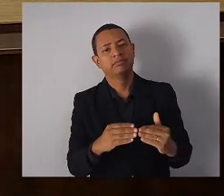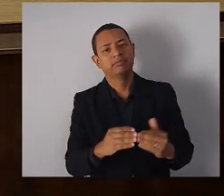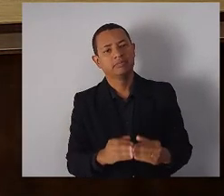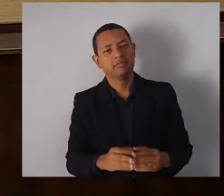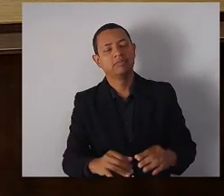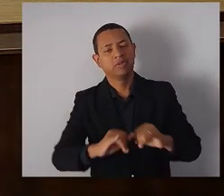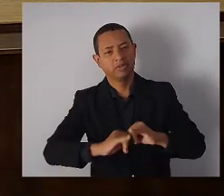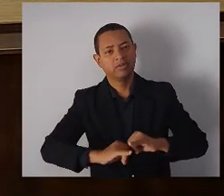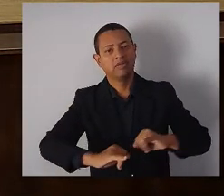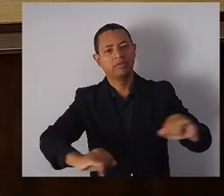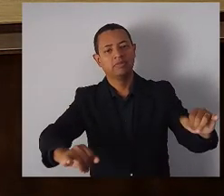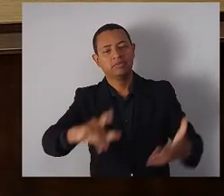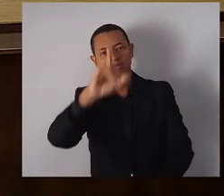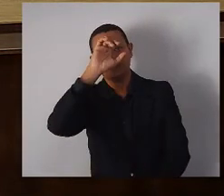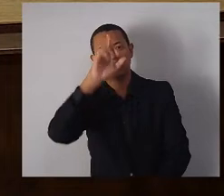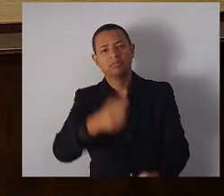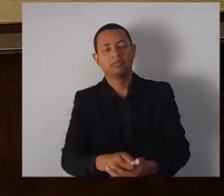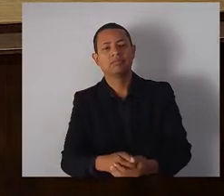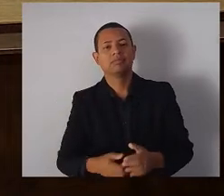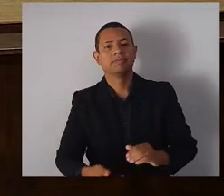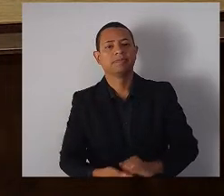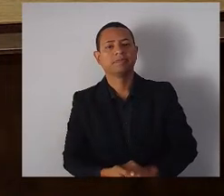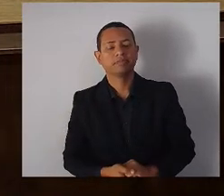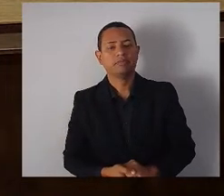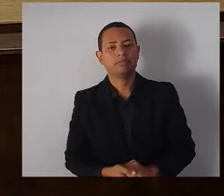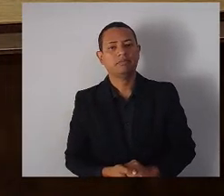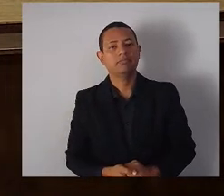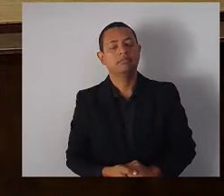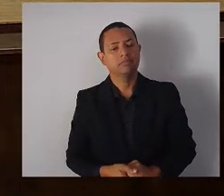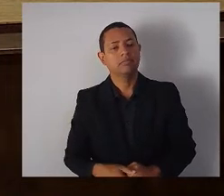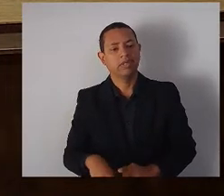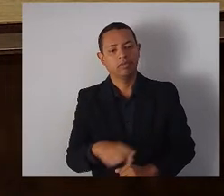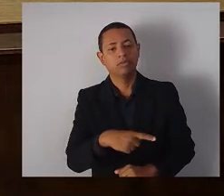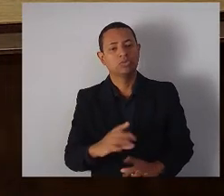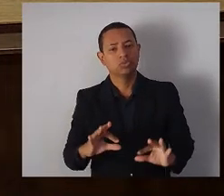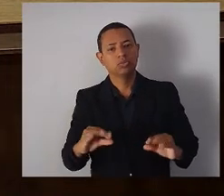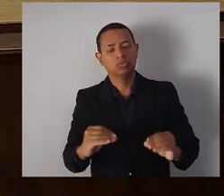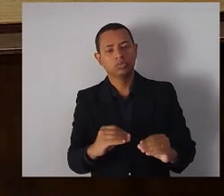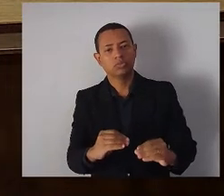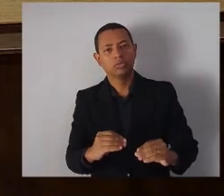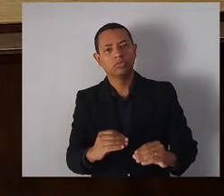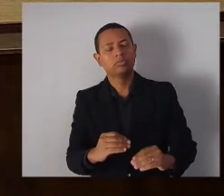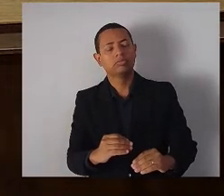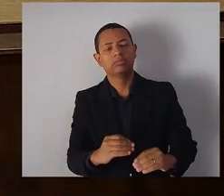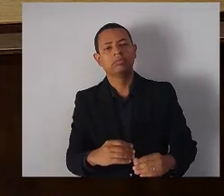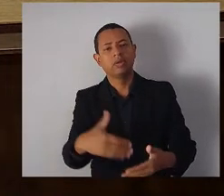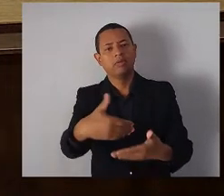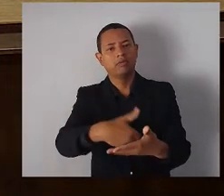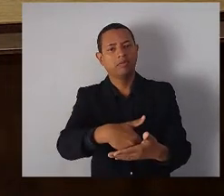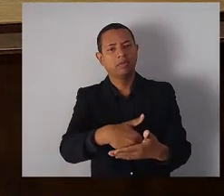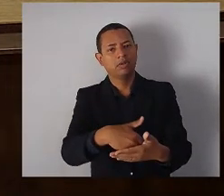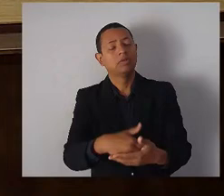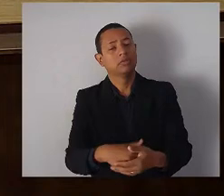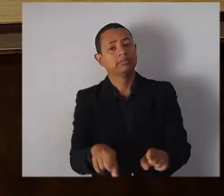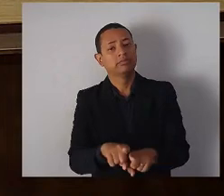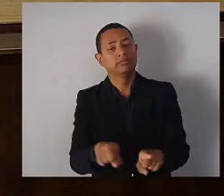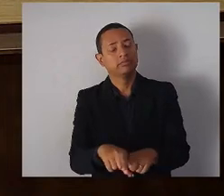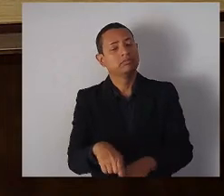o resultado. No caso, a corte, por unanimidade, todos votaram, inclusive o